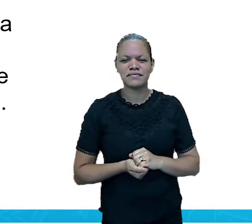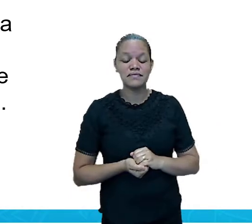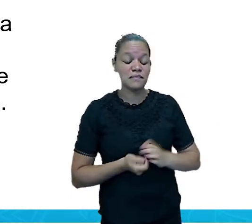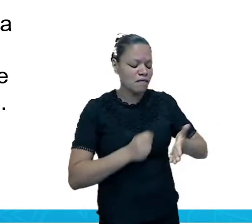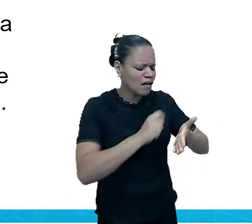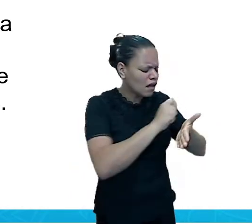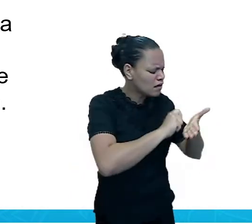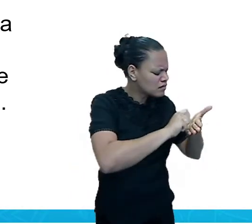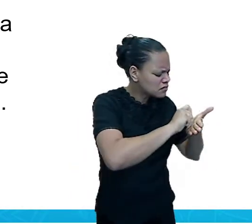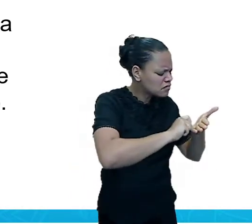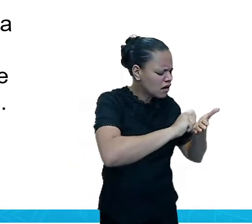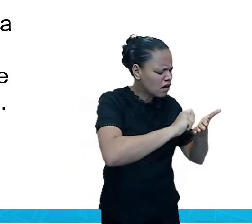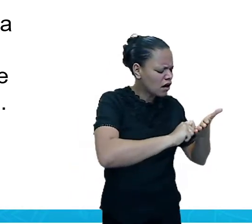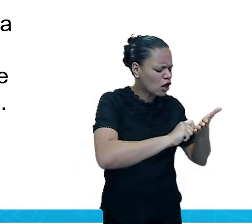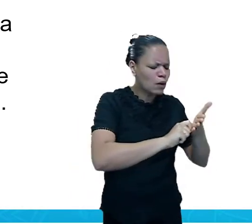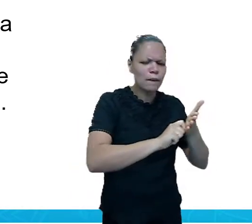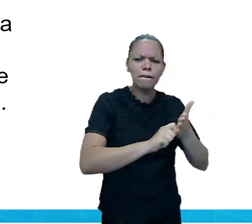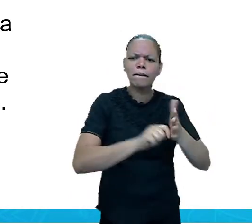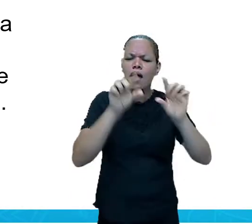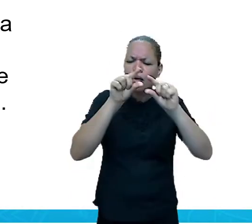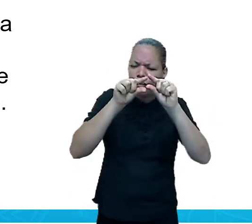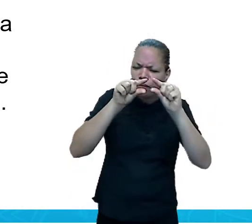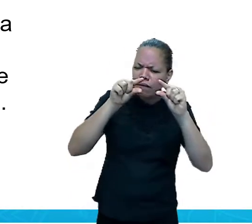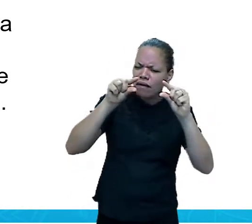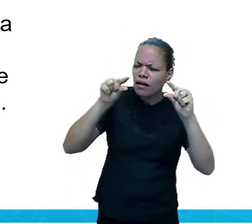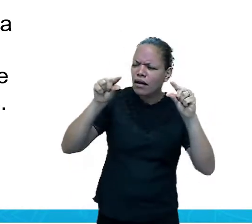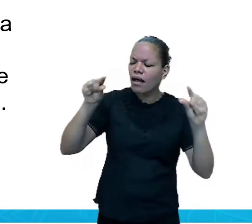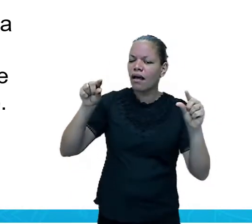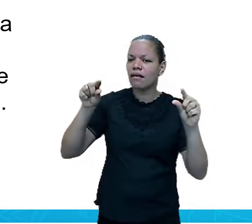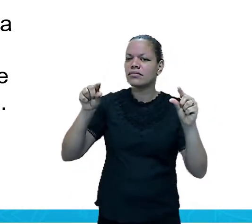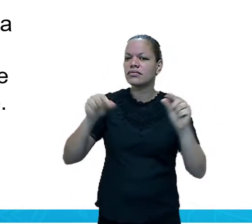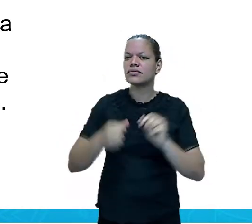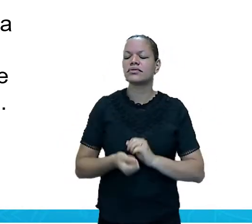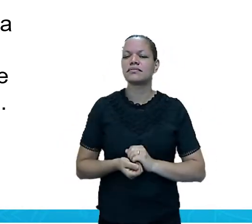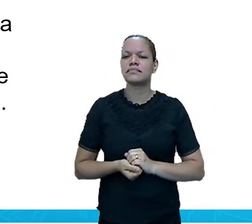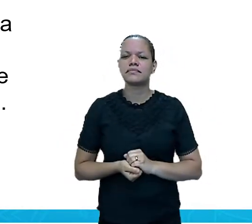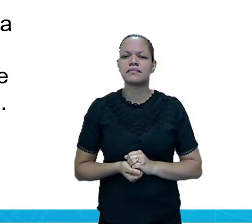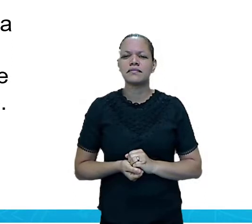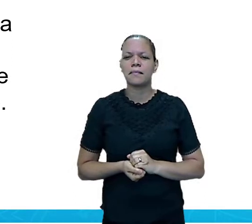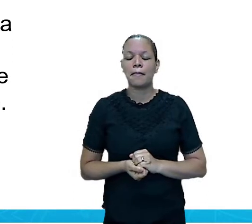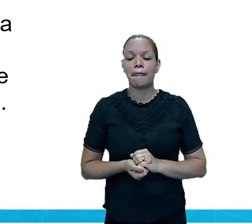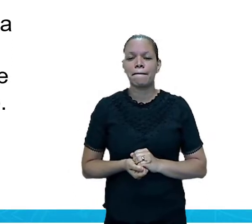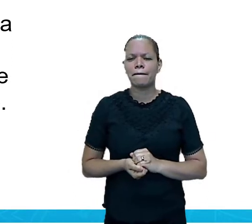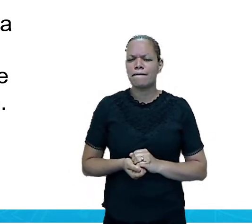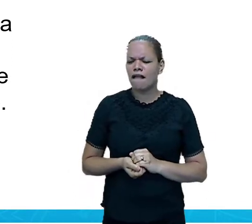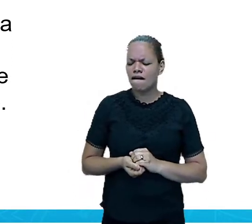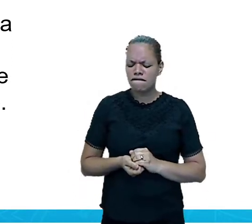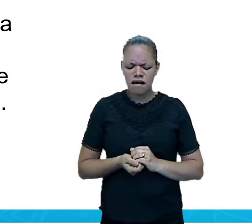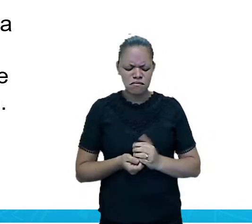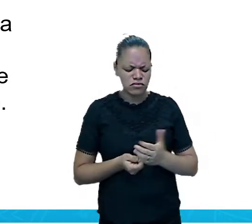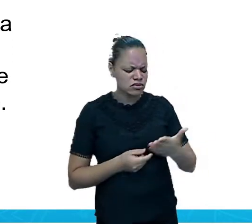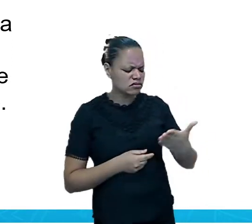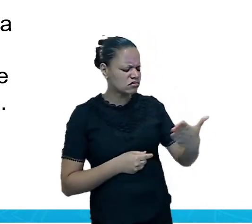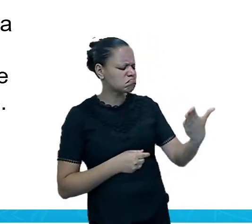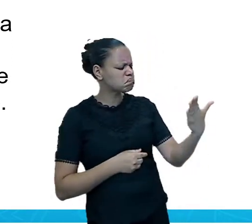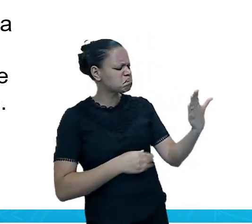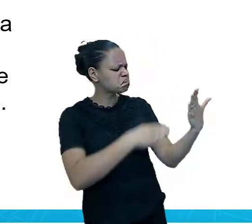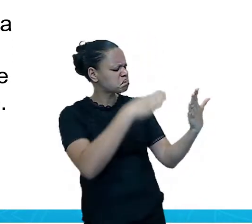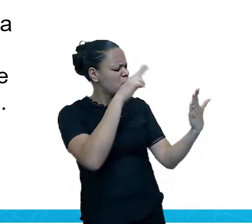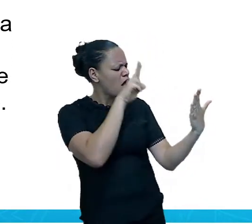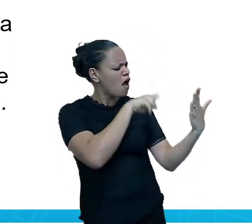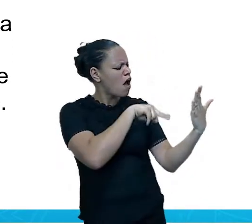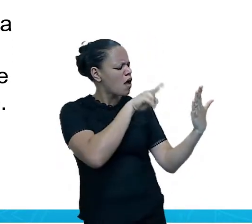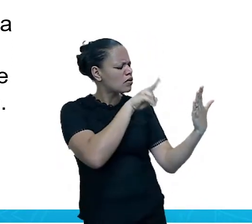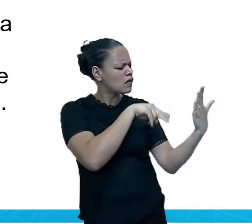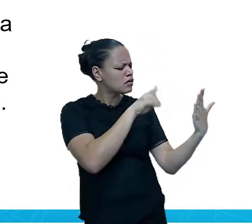Reescreva a frase completando com uma das opções. Vamos analisar qual é a palavra que